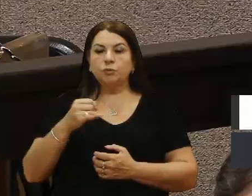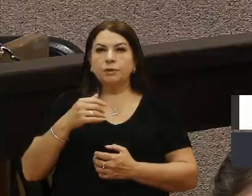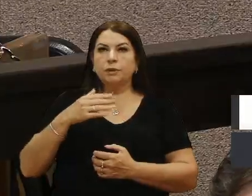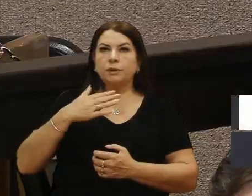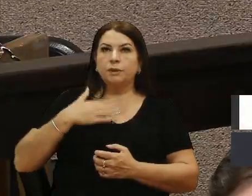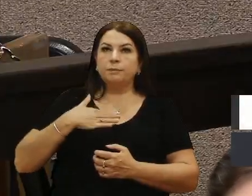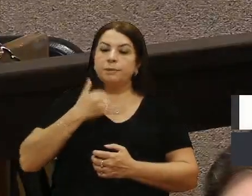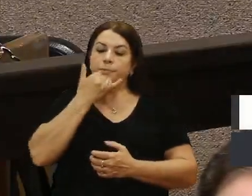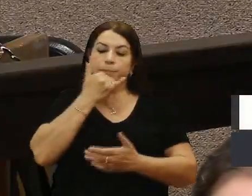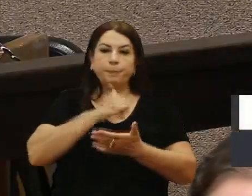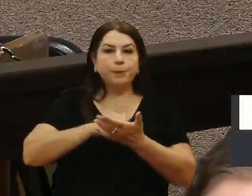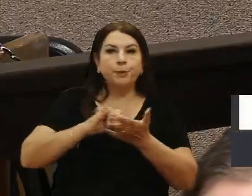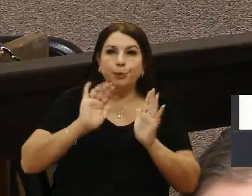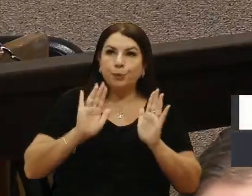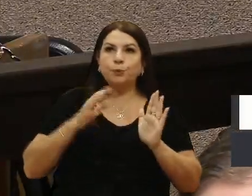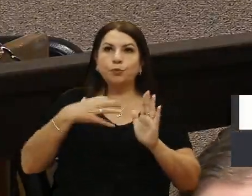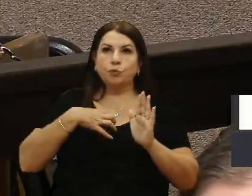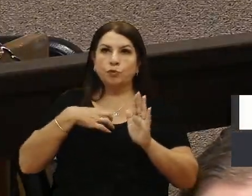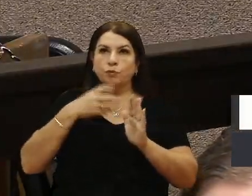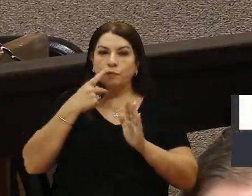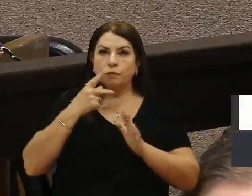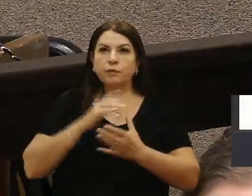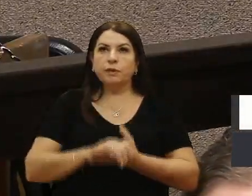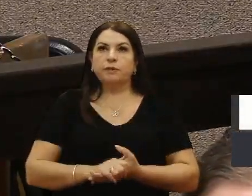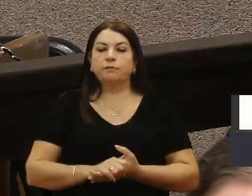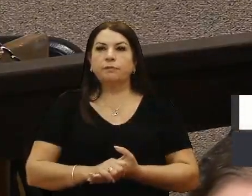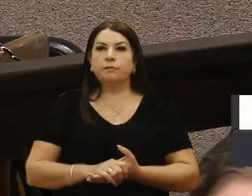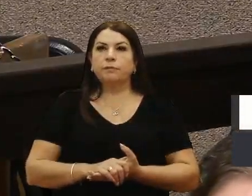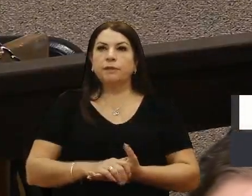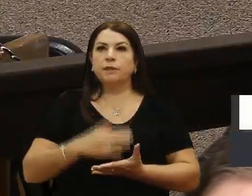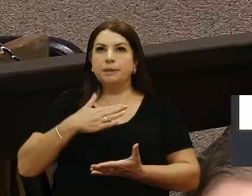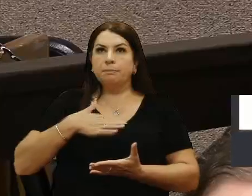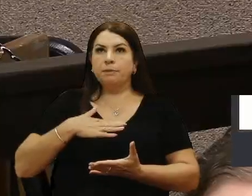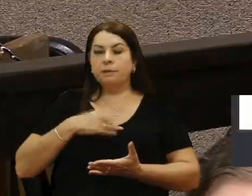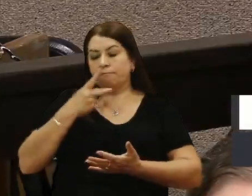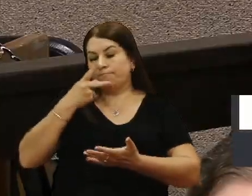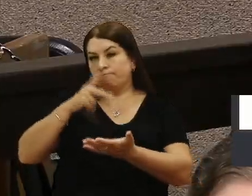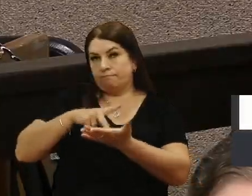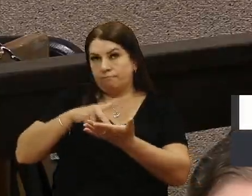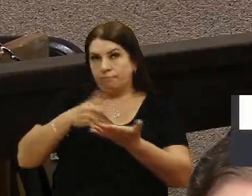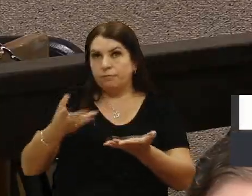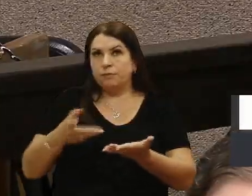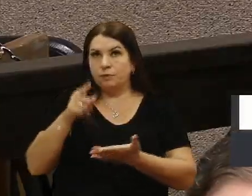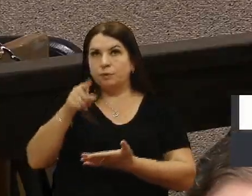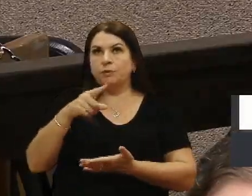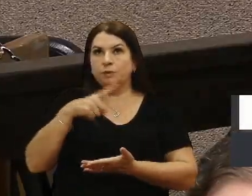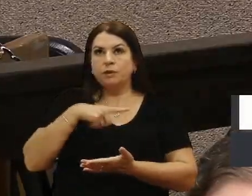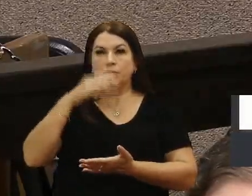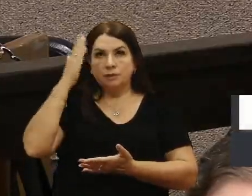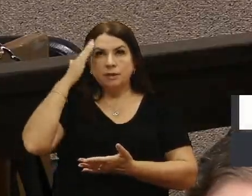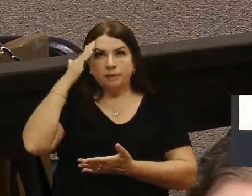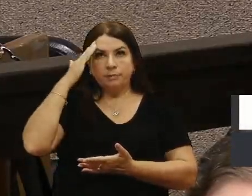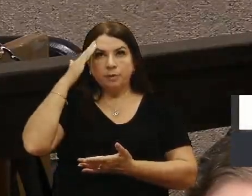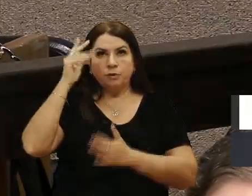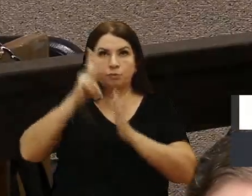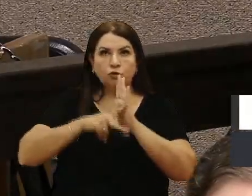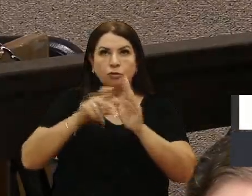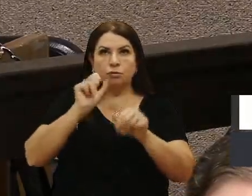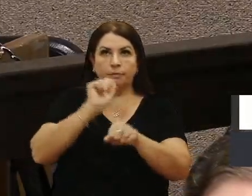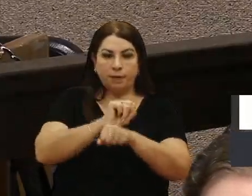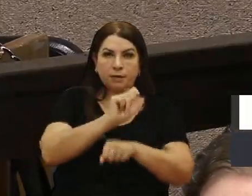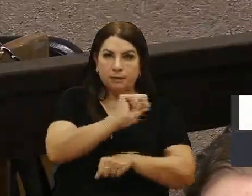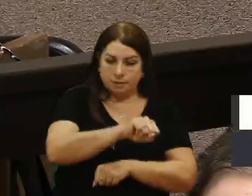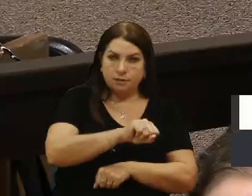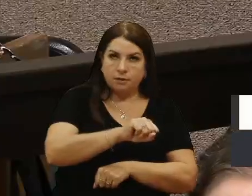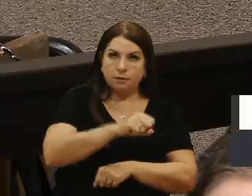me perdoe, né, a maneira como eu vou falar, mas é a minha sinceridade, é que o senhor tem que saber onde é que os projetos estão parados, sim.